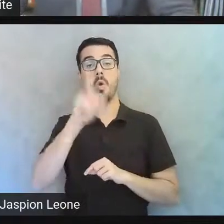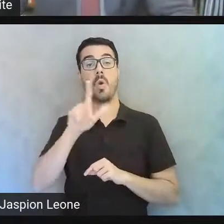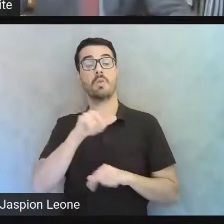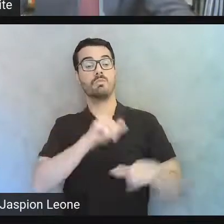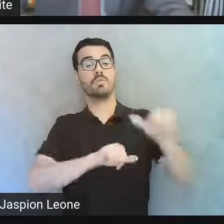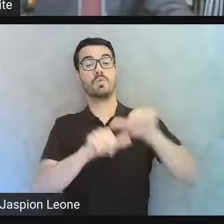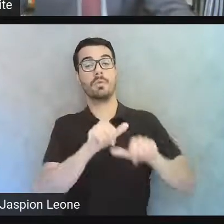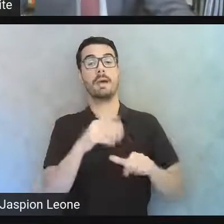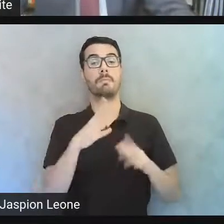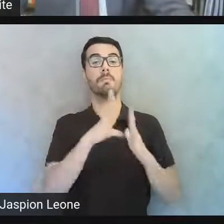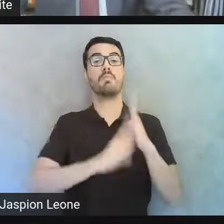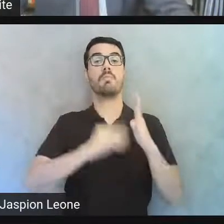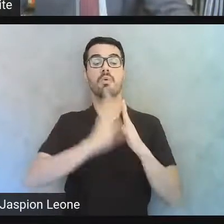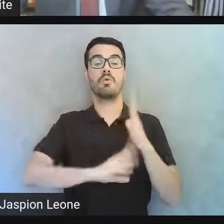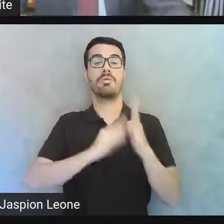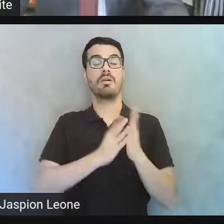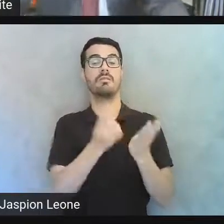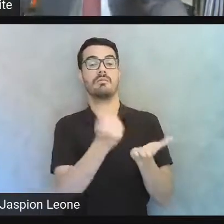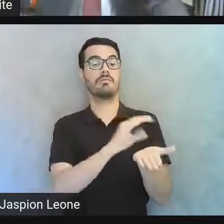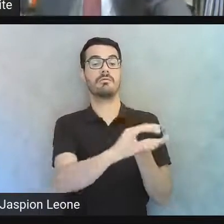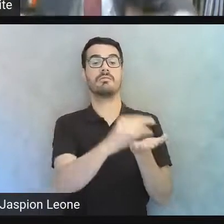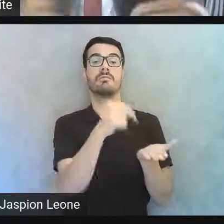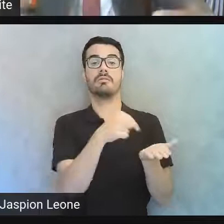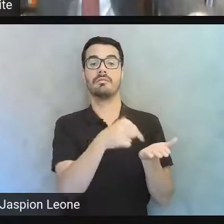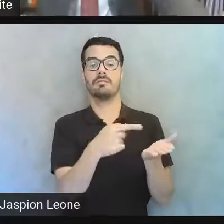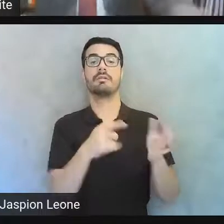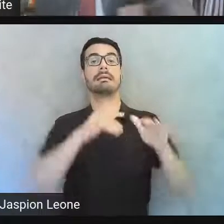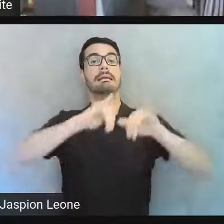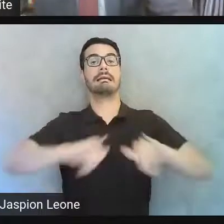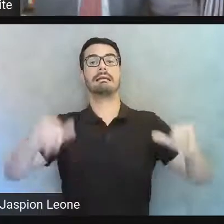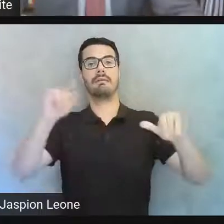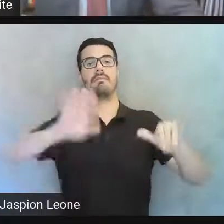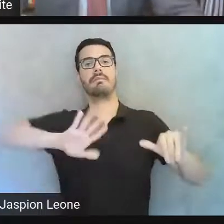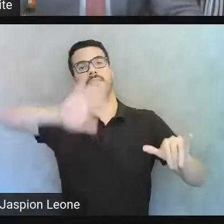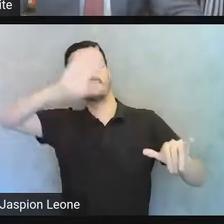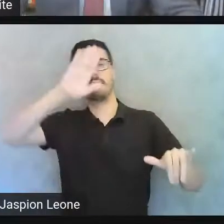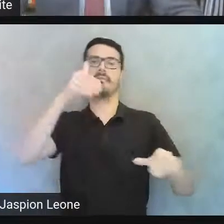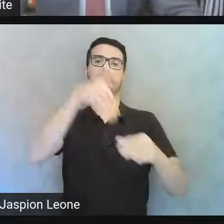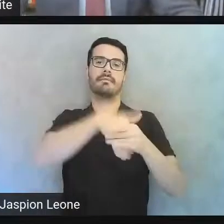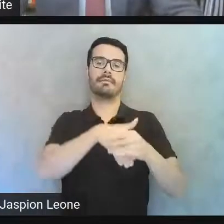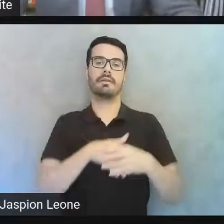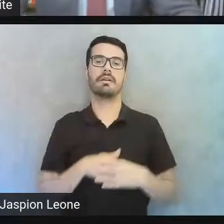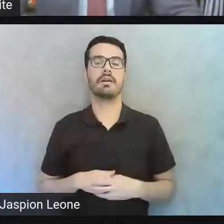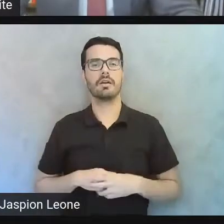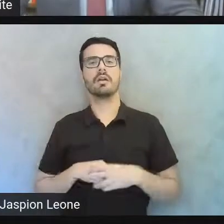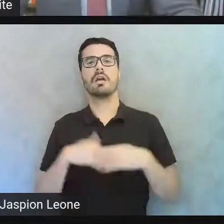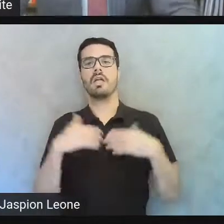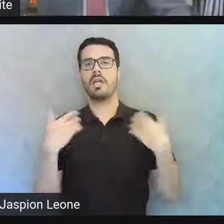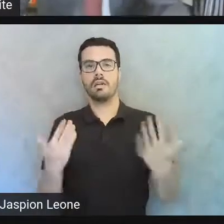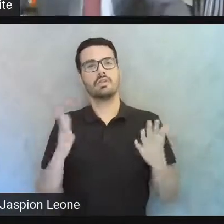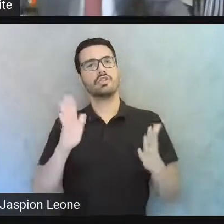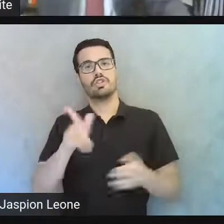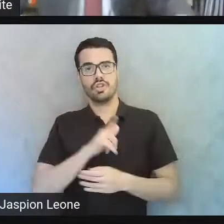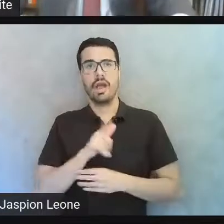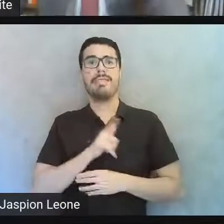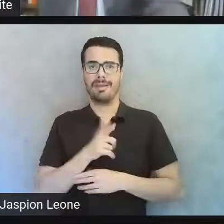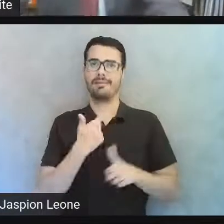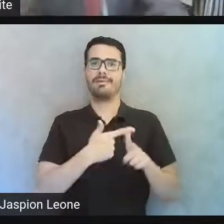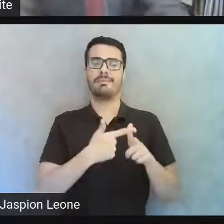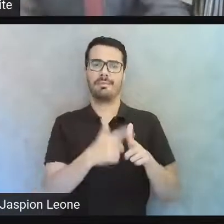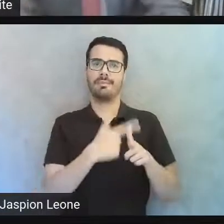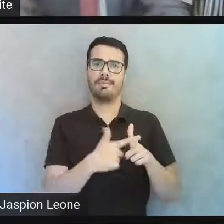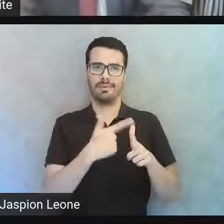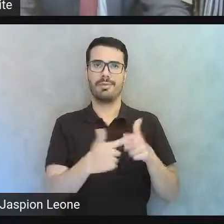financiamento das nossas campanhas eleitorais. Em todos esses momentos, nós vivemos determinados problemas e